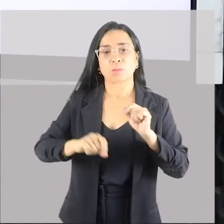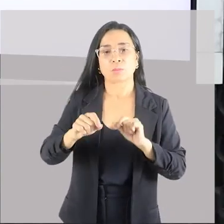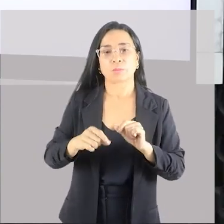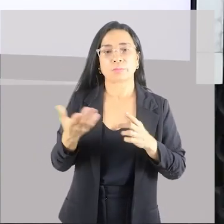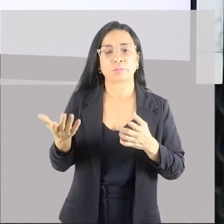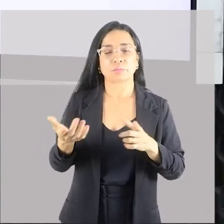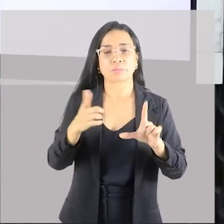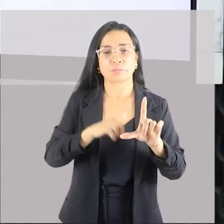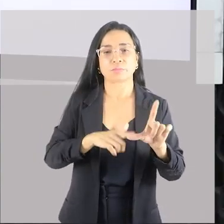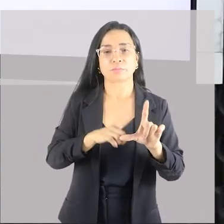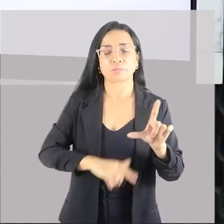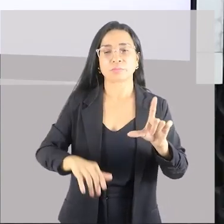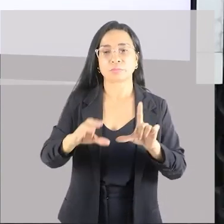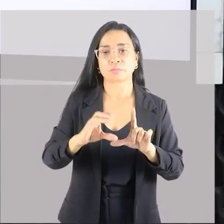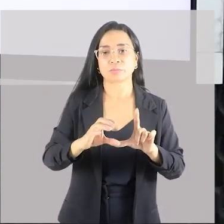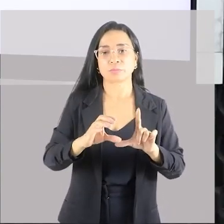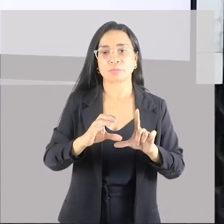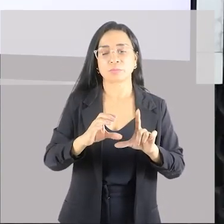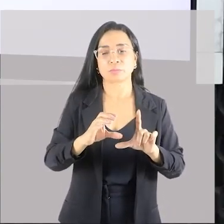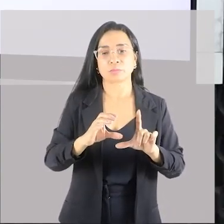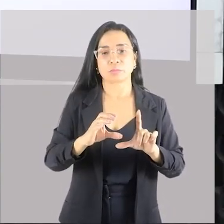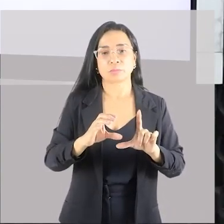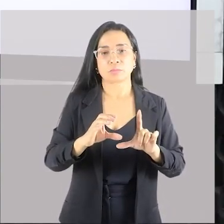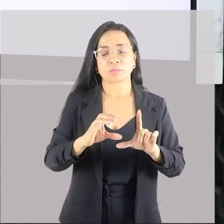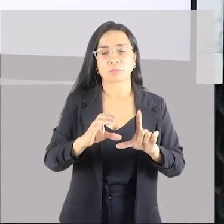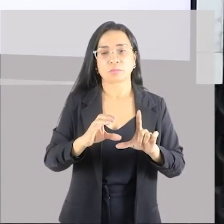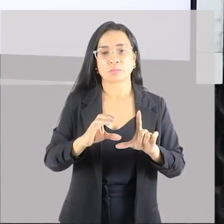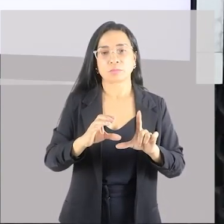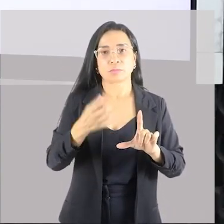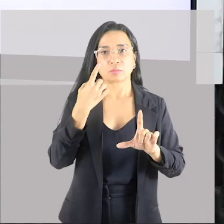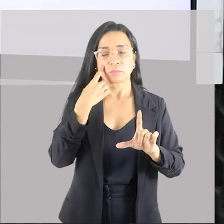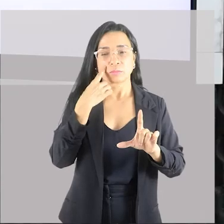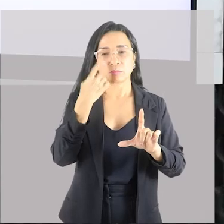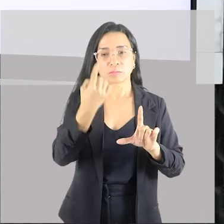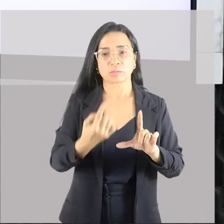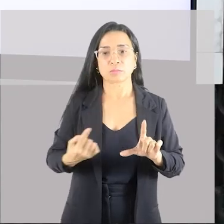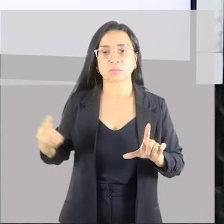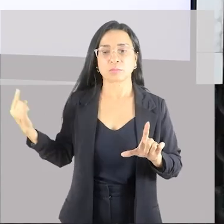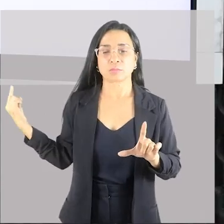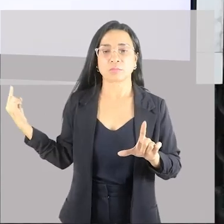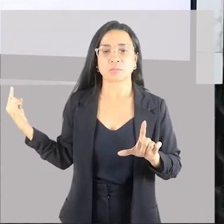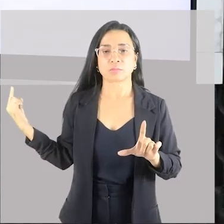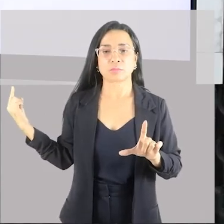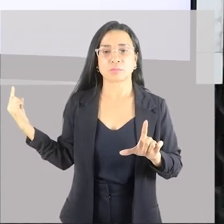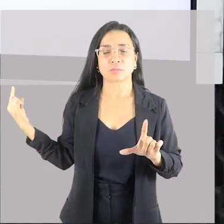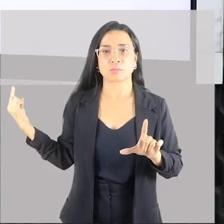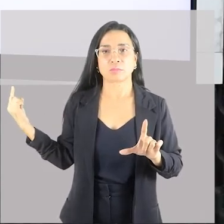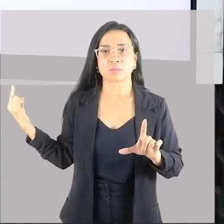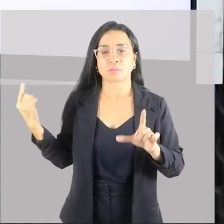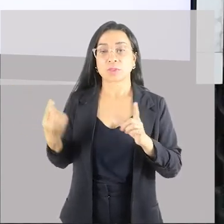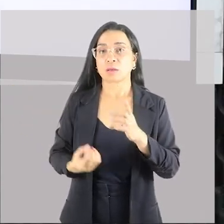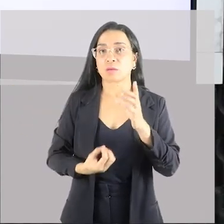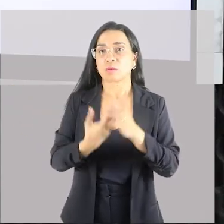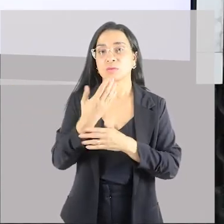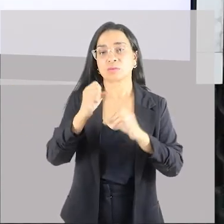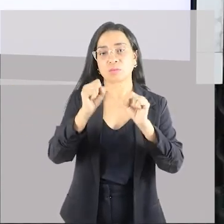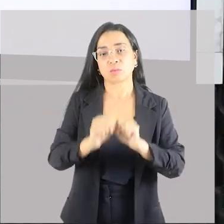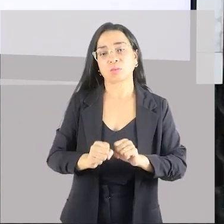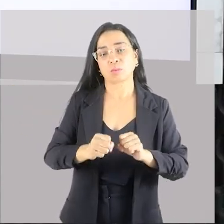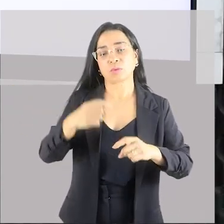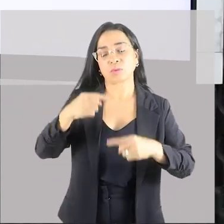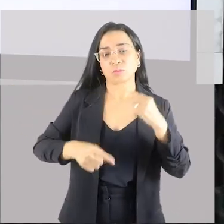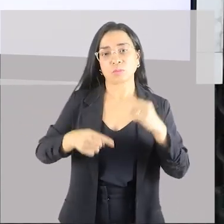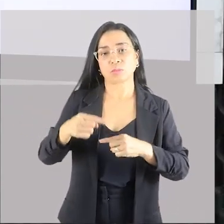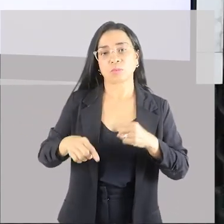origem do poder político depende do estado de natureza. Olha, a origem do poder político no estado de natureza, nós temos aqui